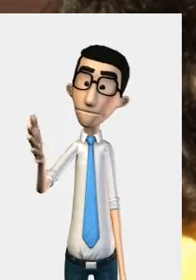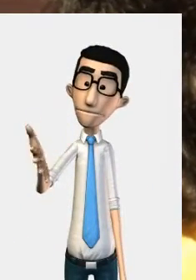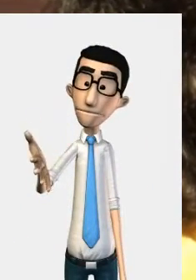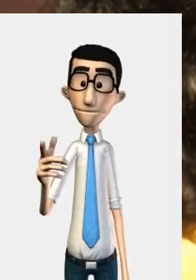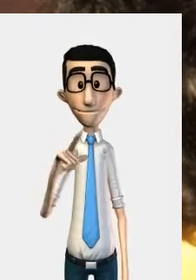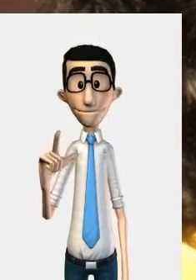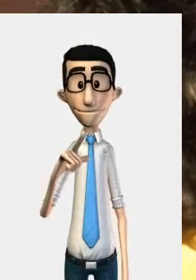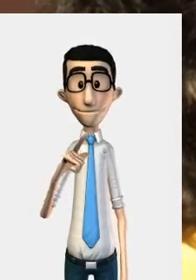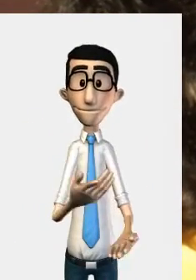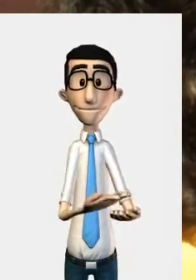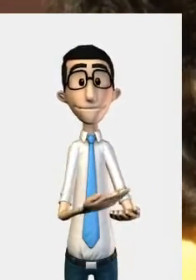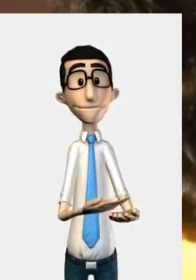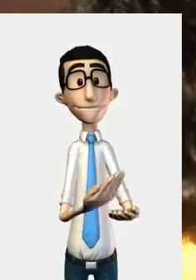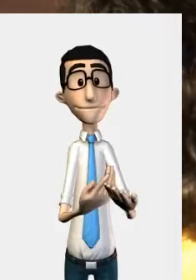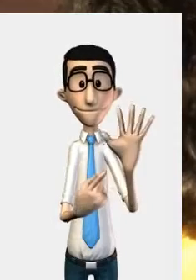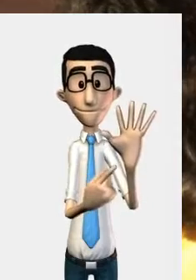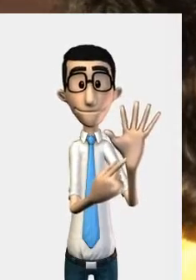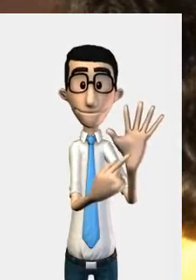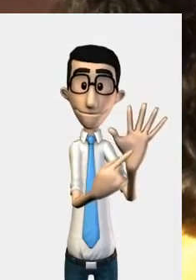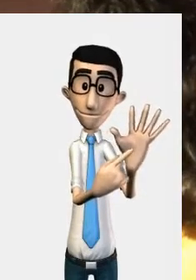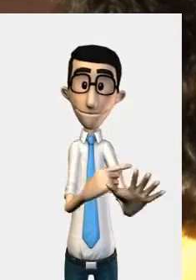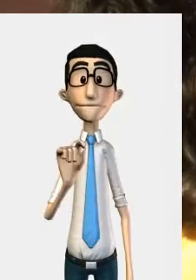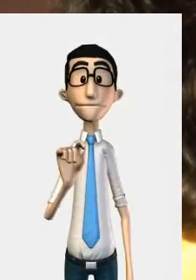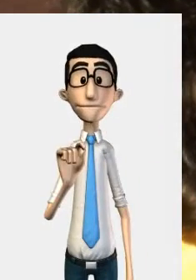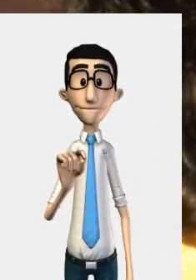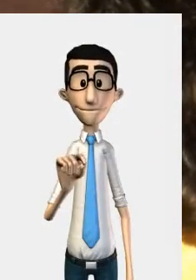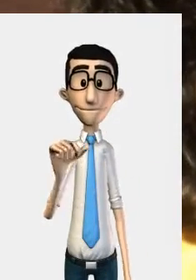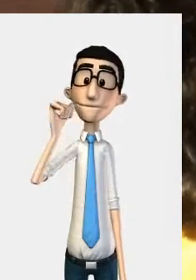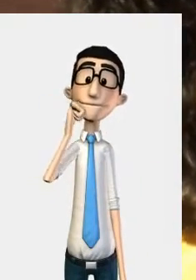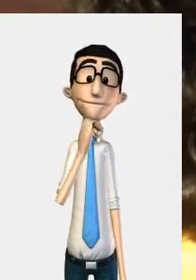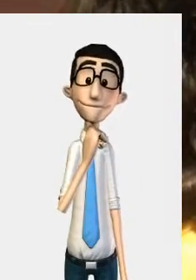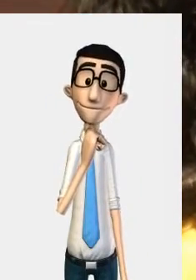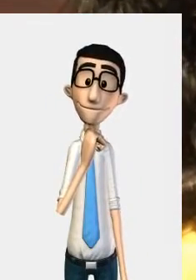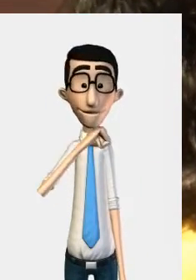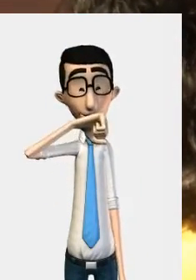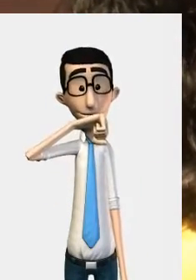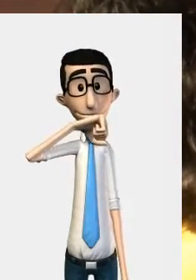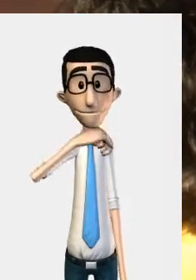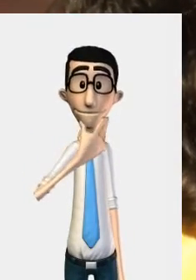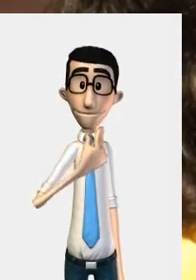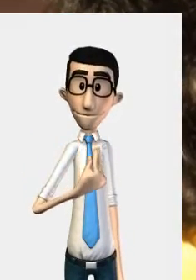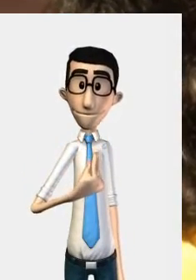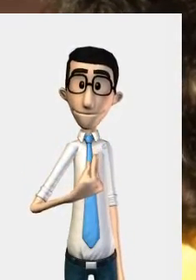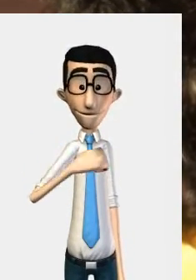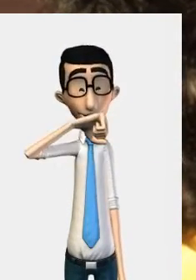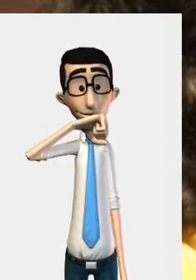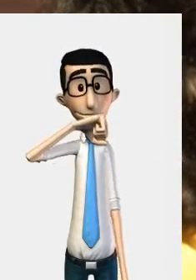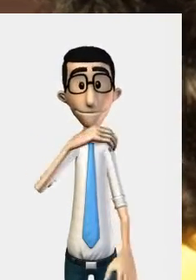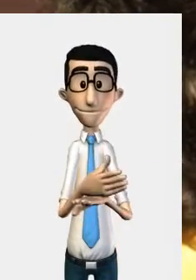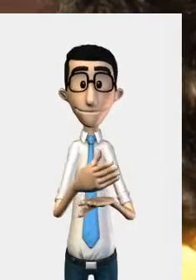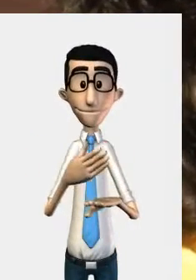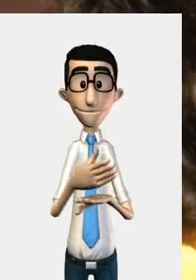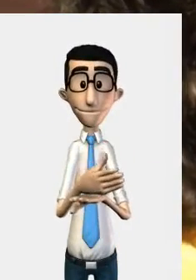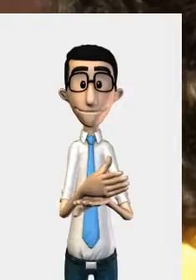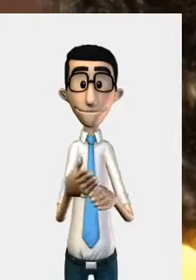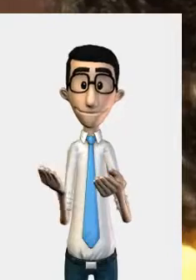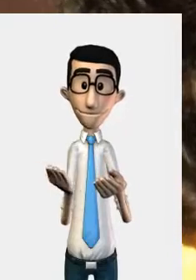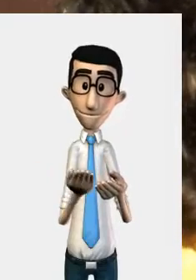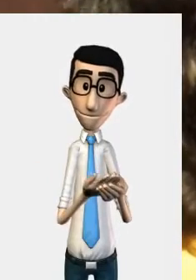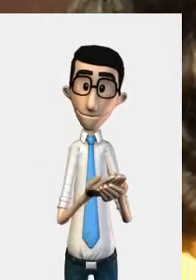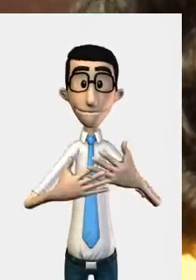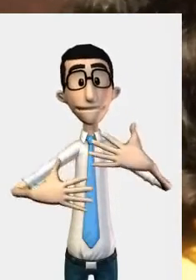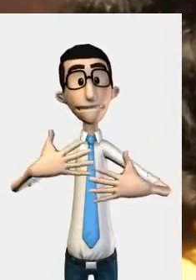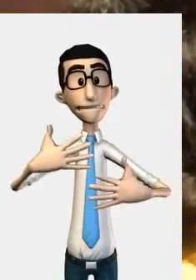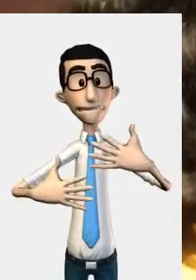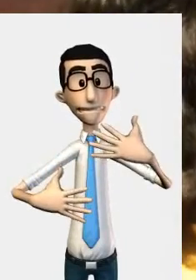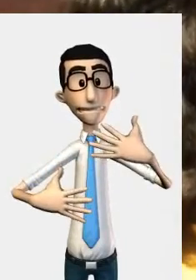segundo filho. E aí eu fui saindo da empresa e cada vez mais indo estudar, indo buscar conhecimento,